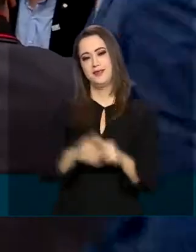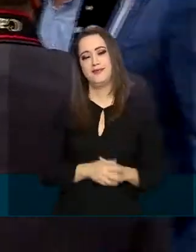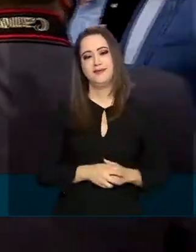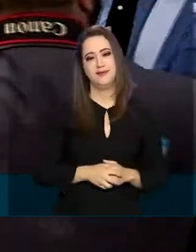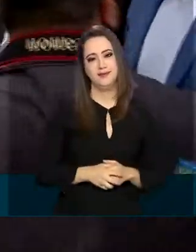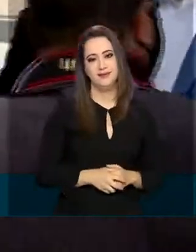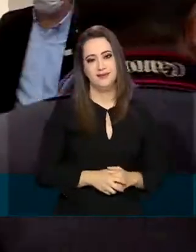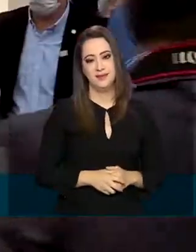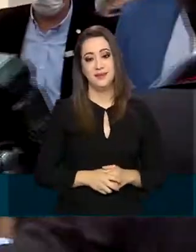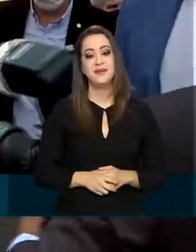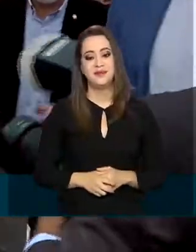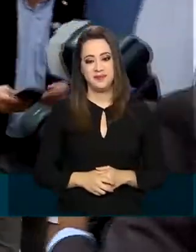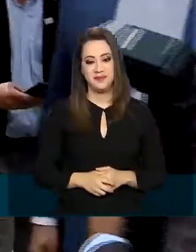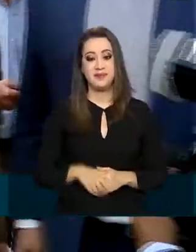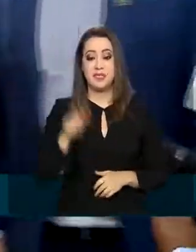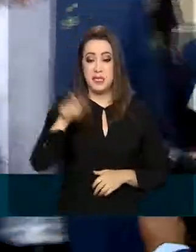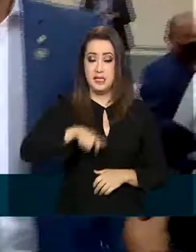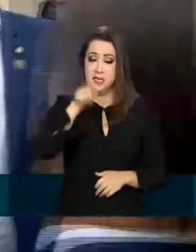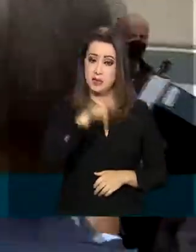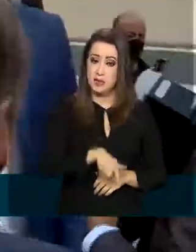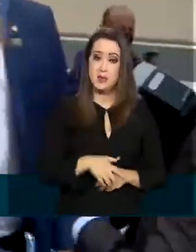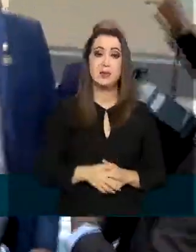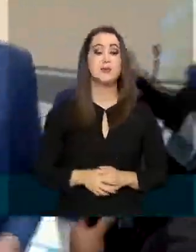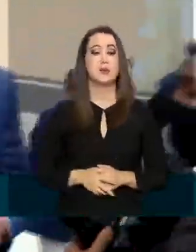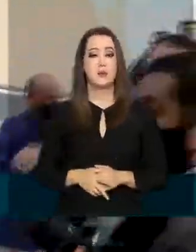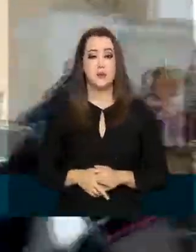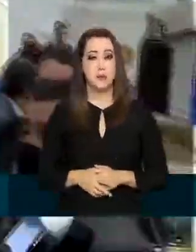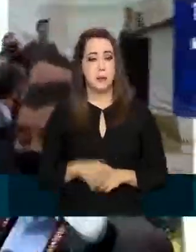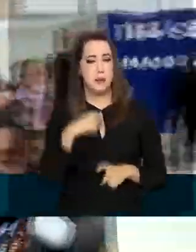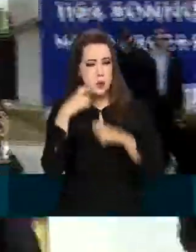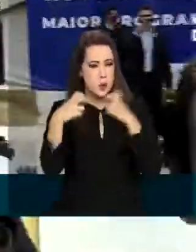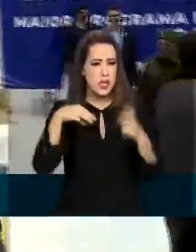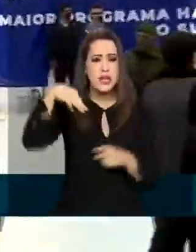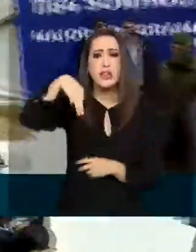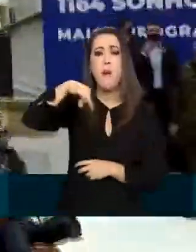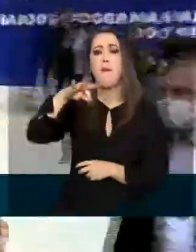os presentes, os futuros moradores, as autoridades do Rio Grande do Sul.